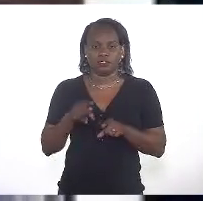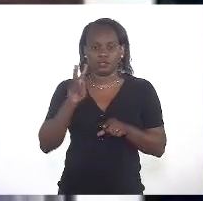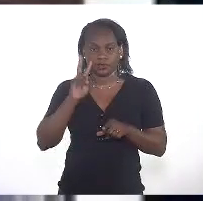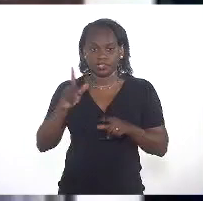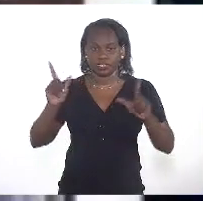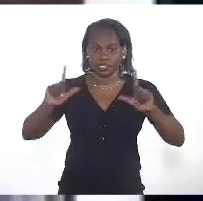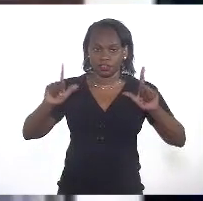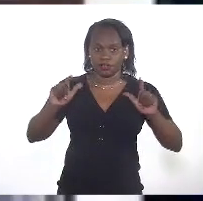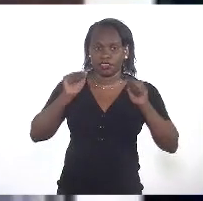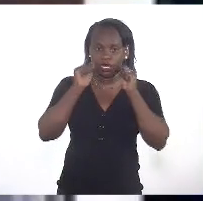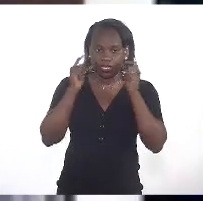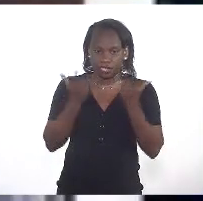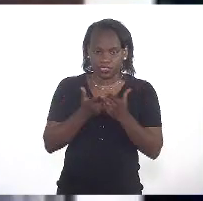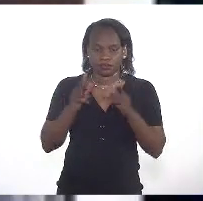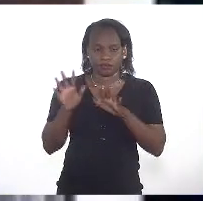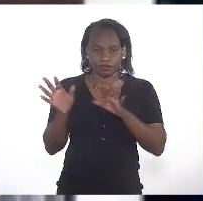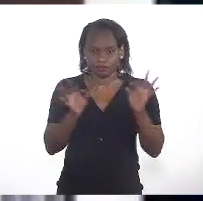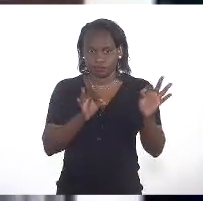TV Alerj.